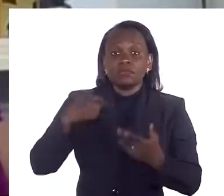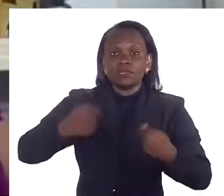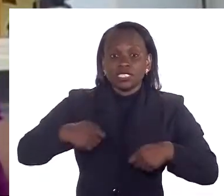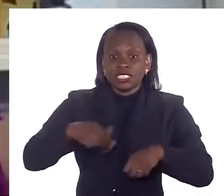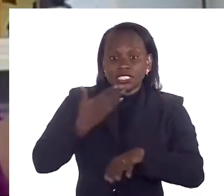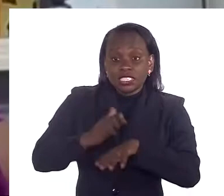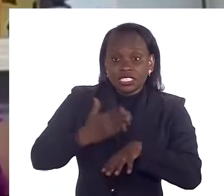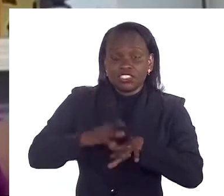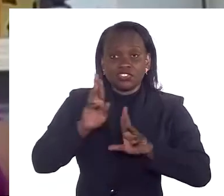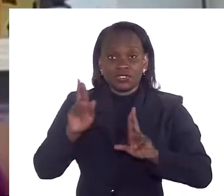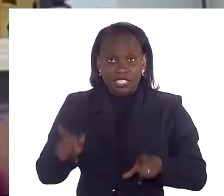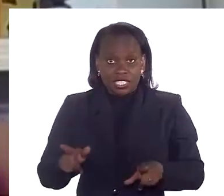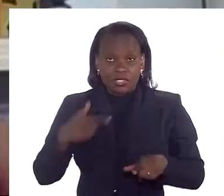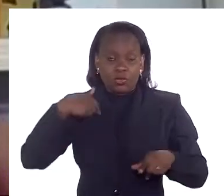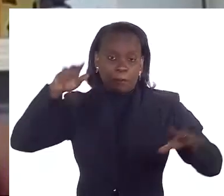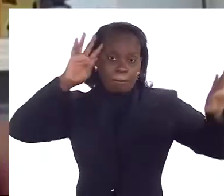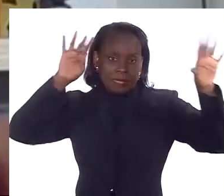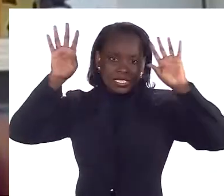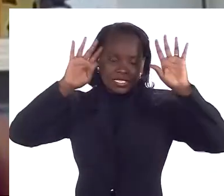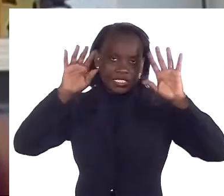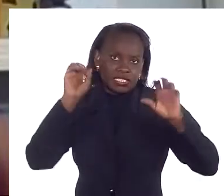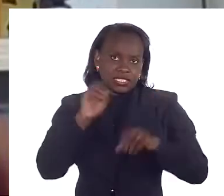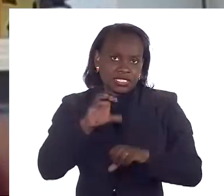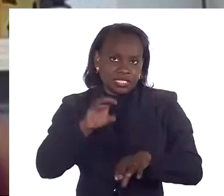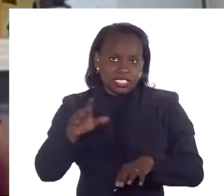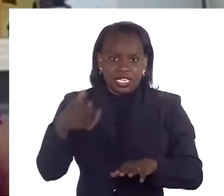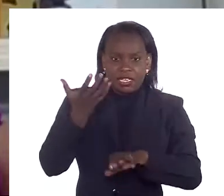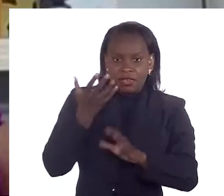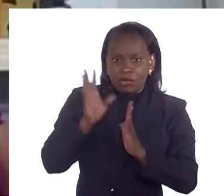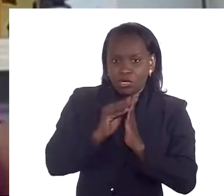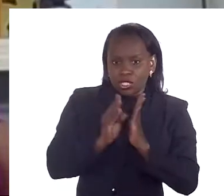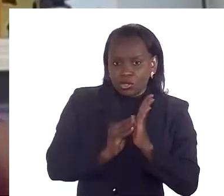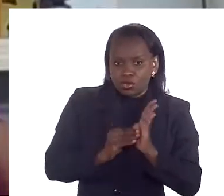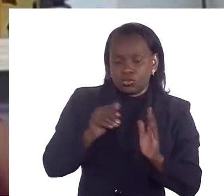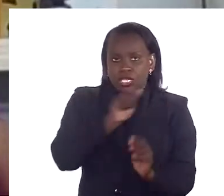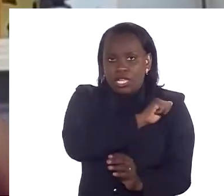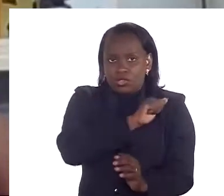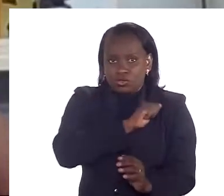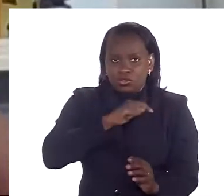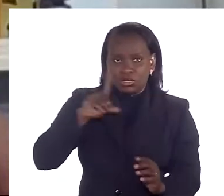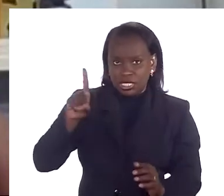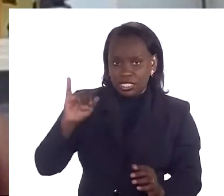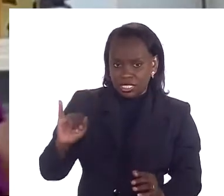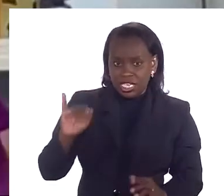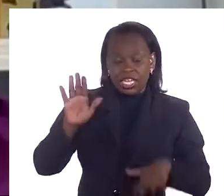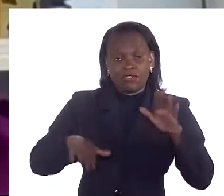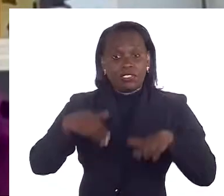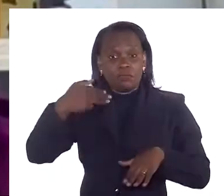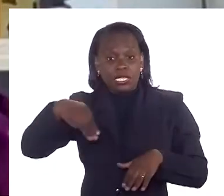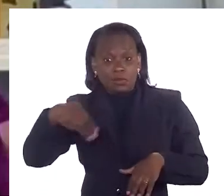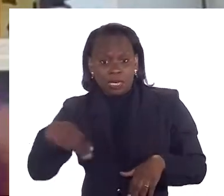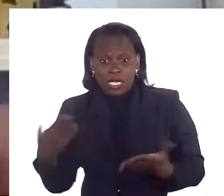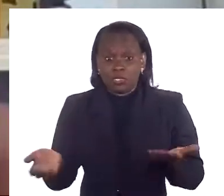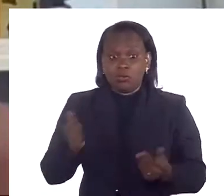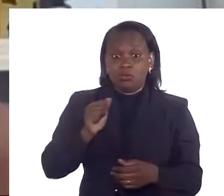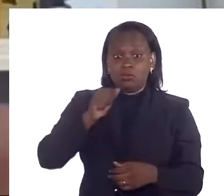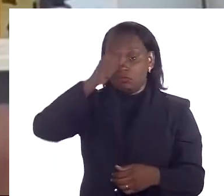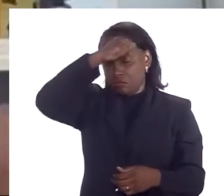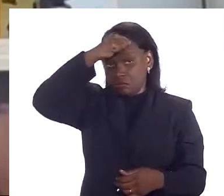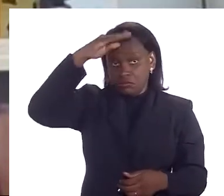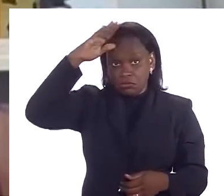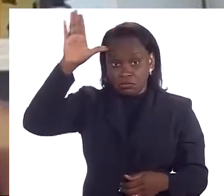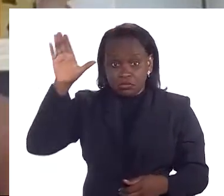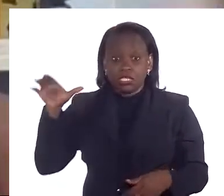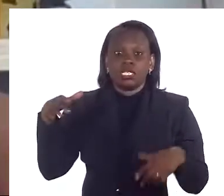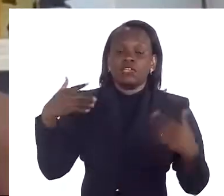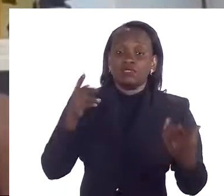prática diferenciada, quando a gente vai pensar em ensinar determinado conteúdo para um aluno com deficiência intelectual, às vezes na matemática ou na alfabetização, você